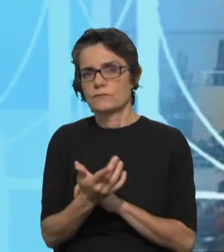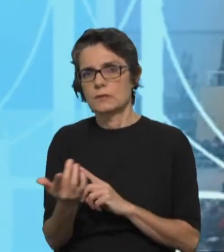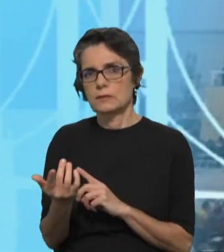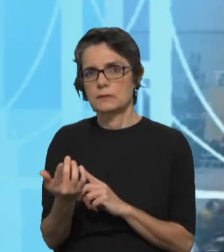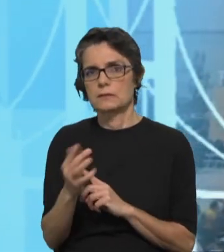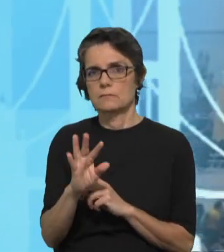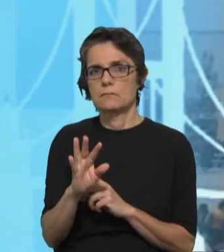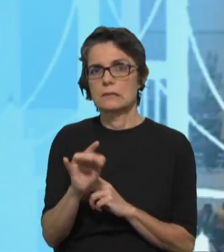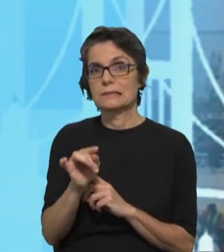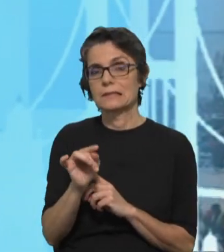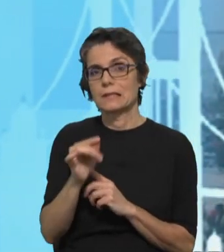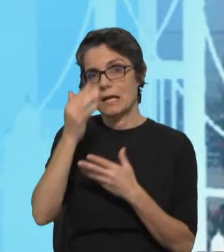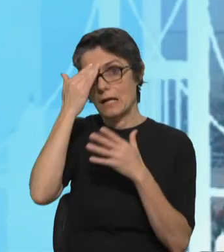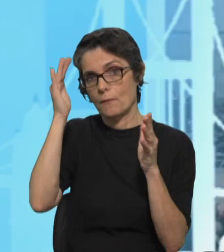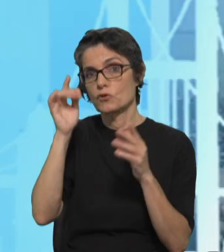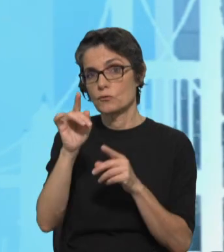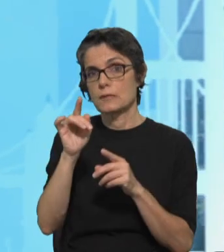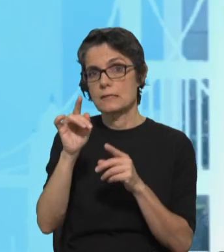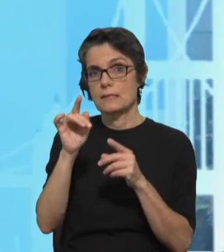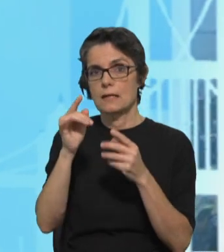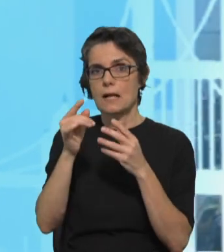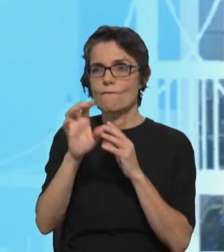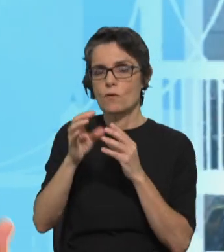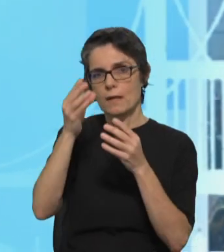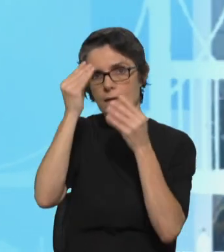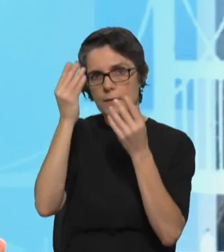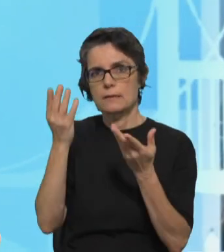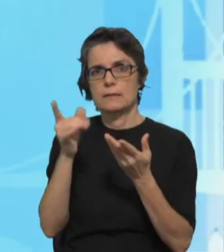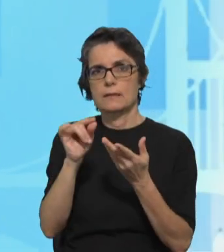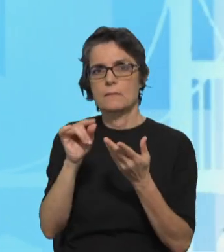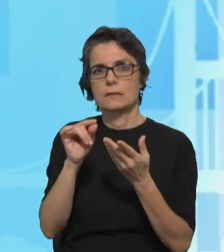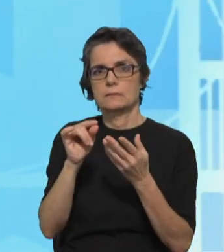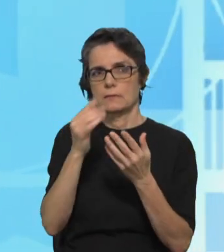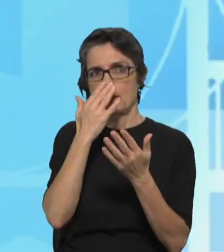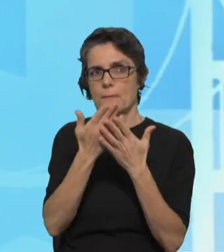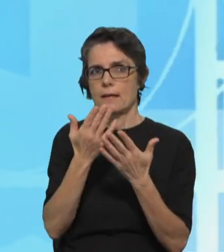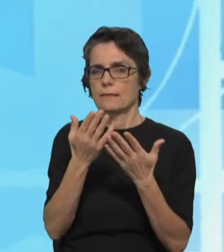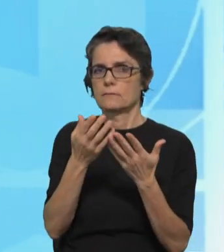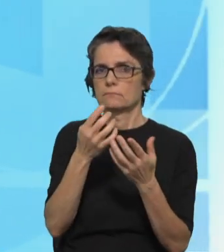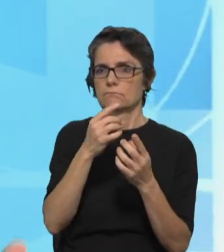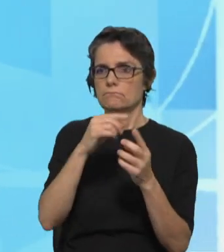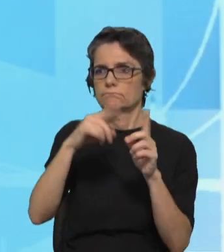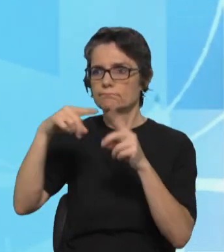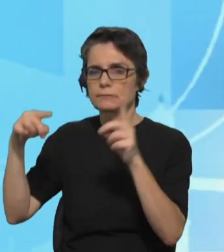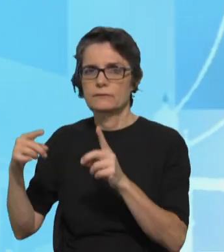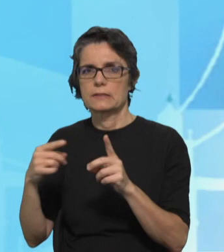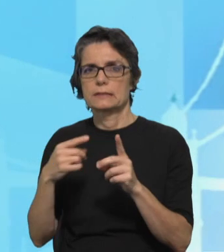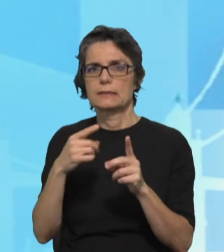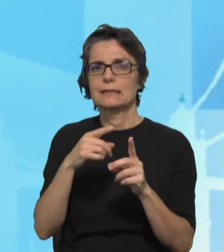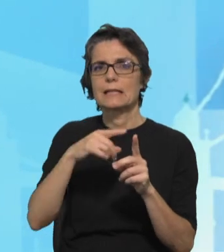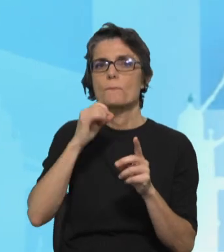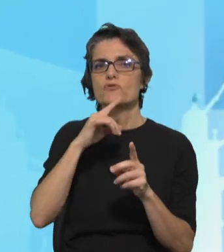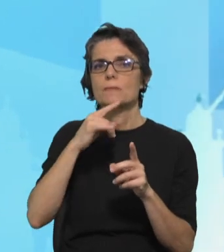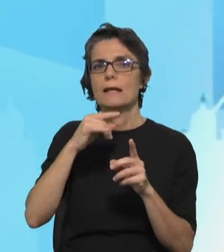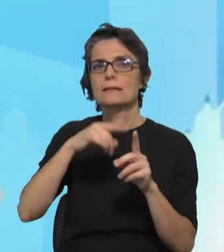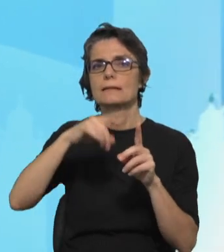a aprendizagem da democracia era também aprender a viver com as diferenças e as diferenças que se podiam expressar, porque